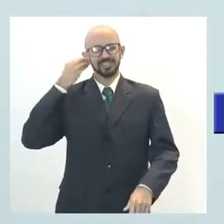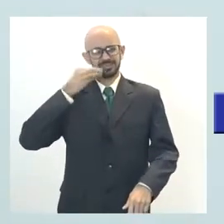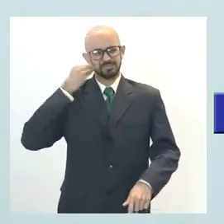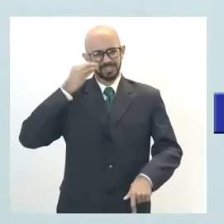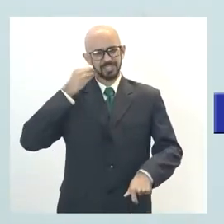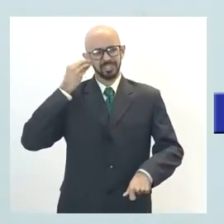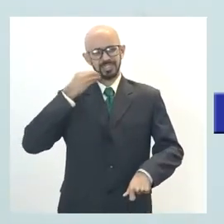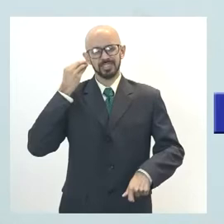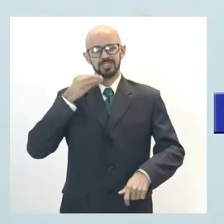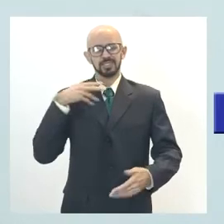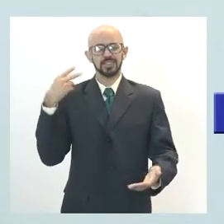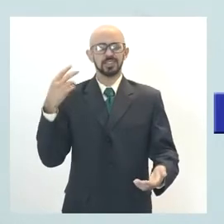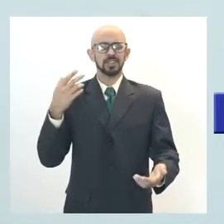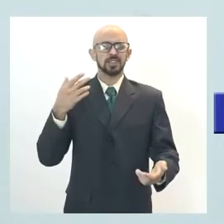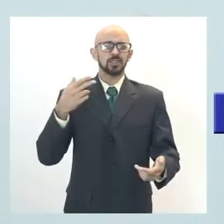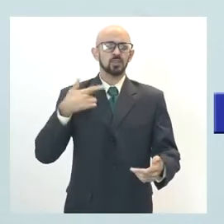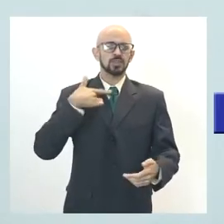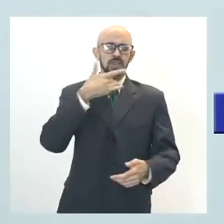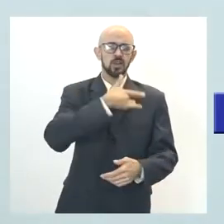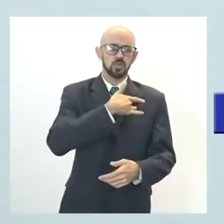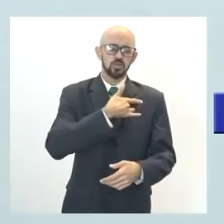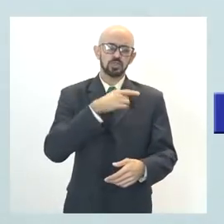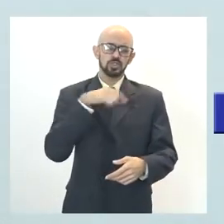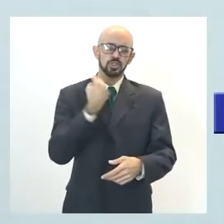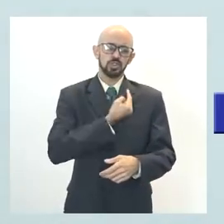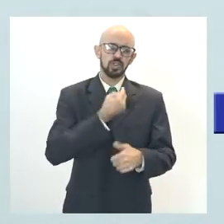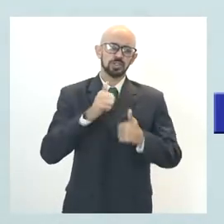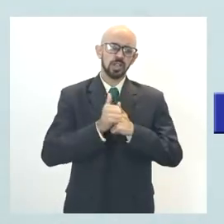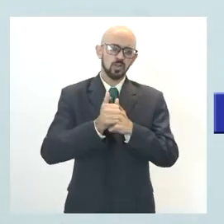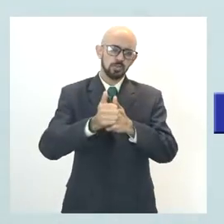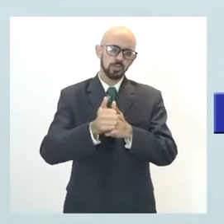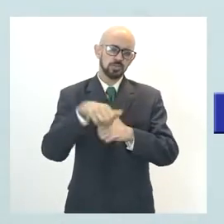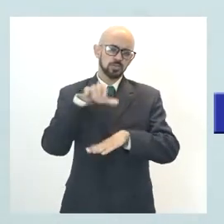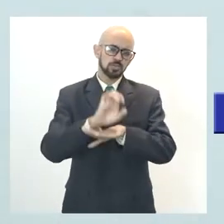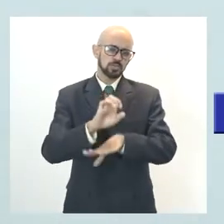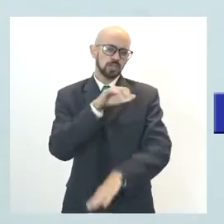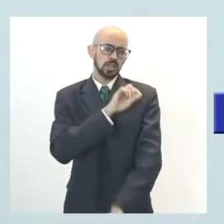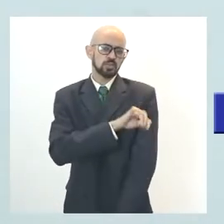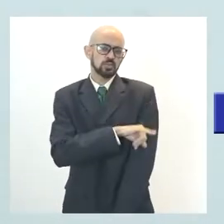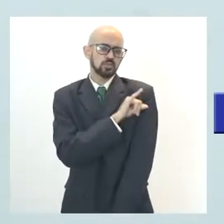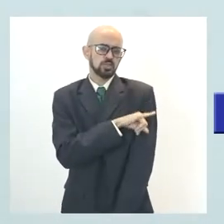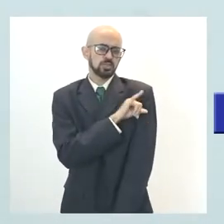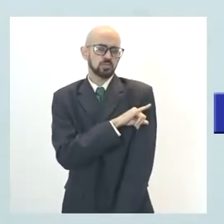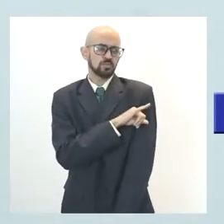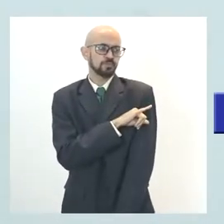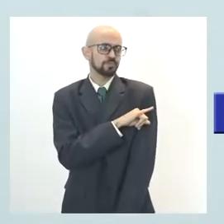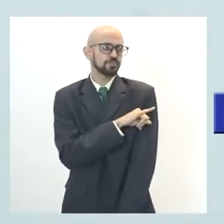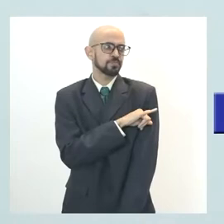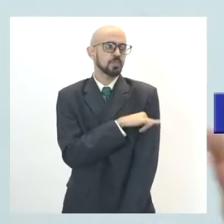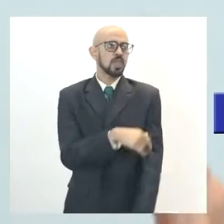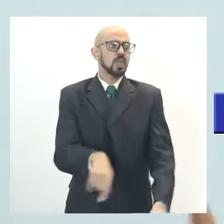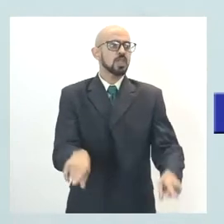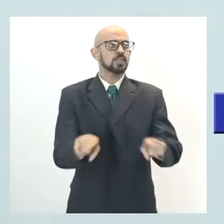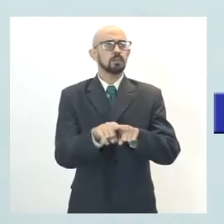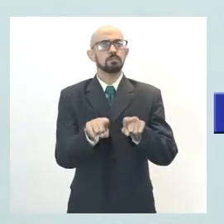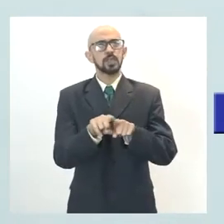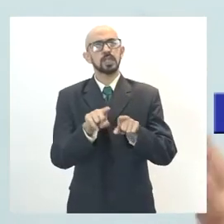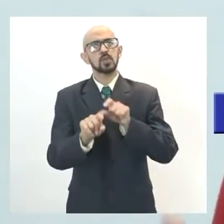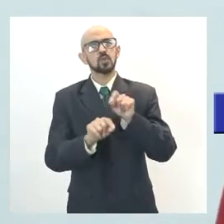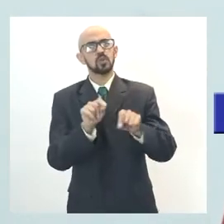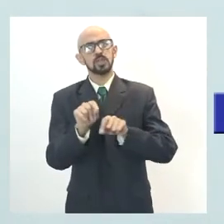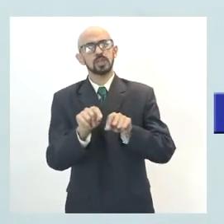com a saúde que a gente acompanha aqui no estado do Rio de Janeiro é e dentre